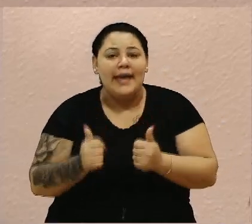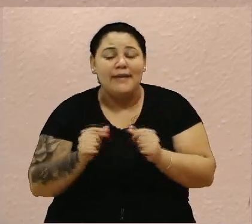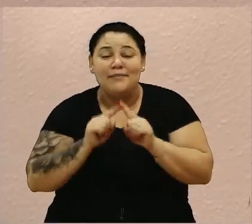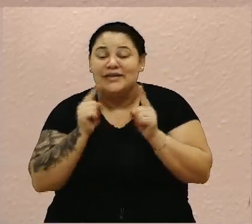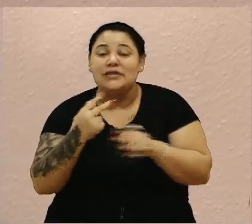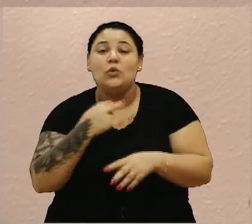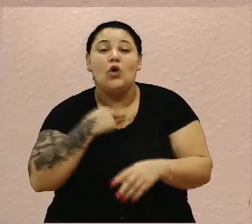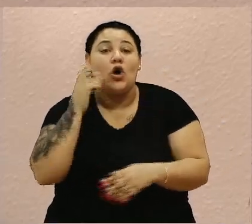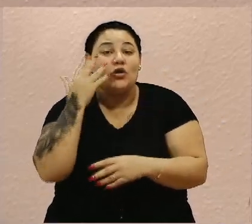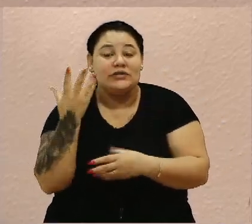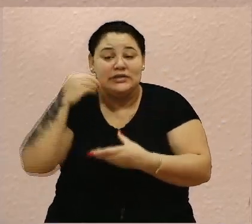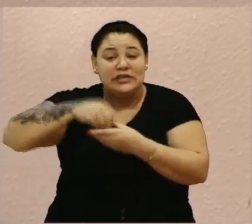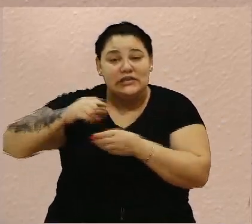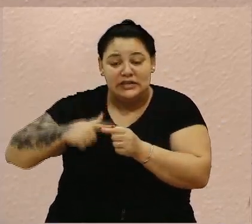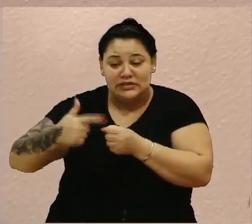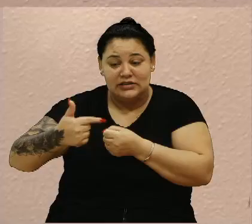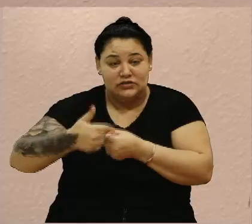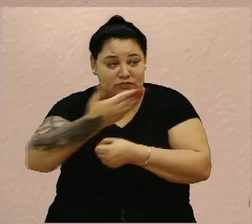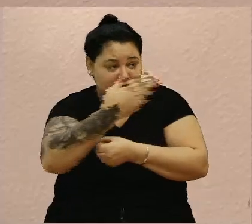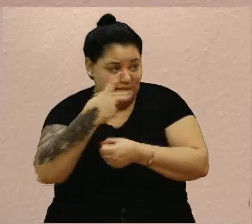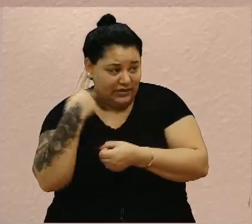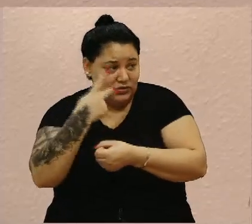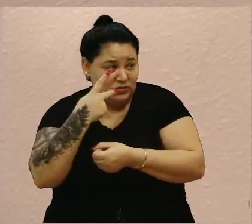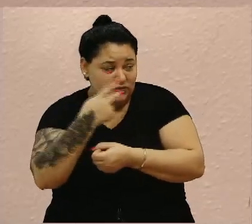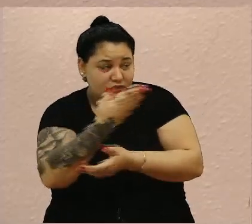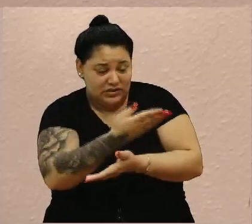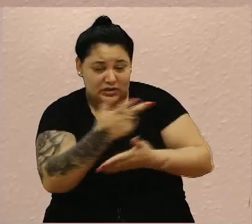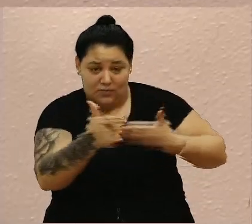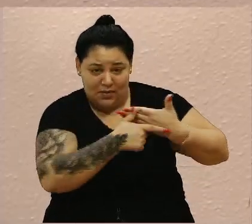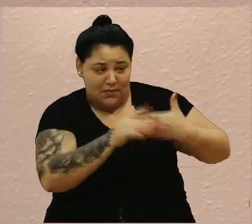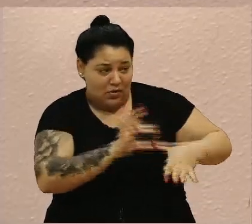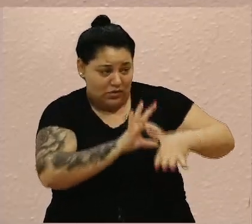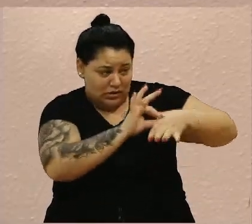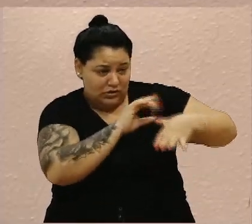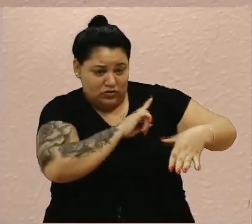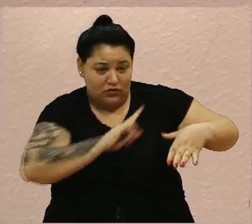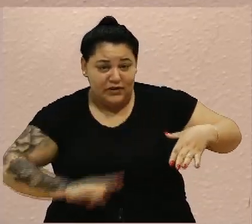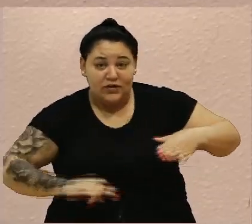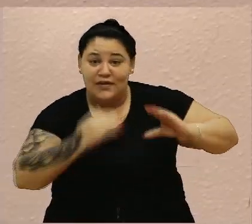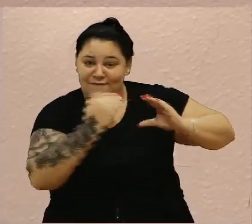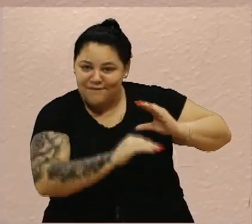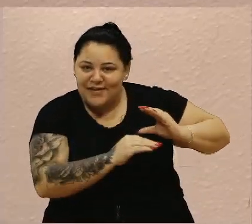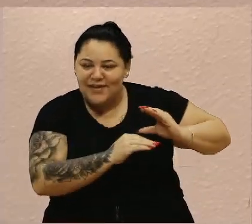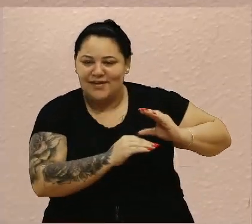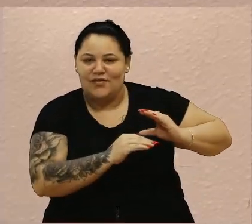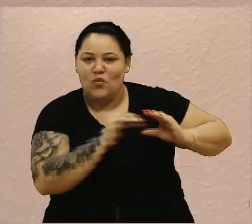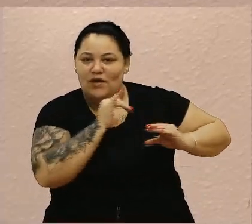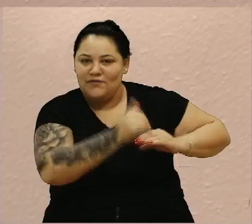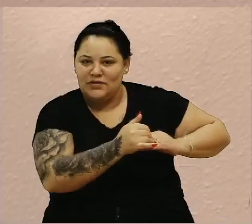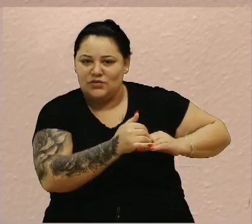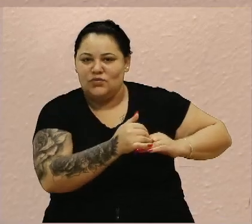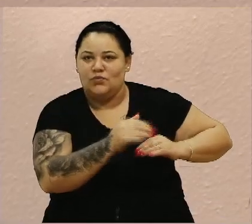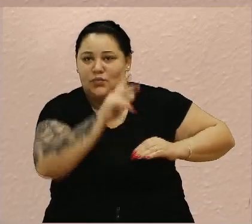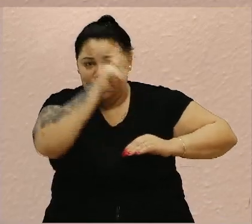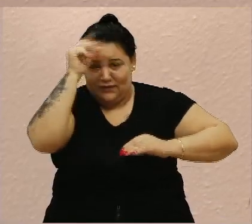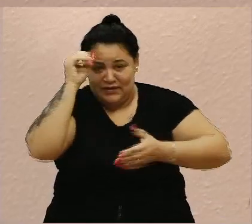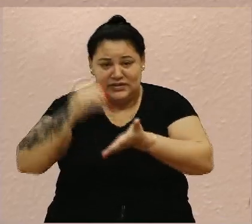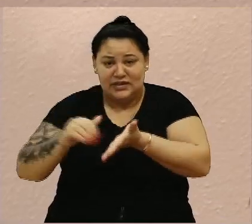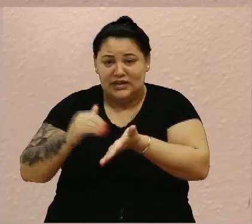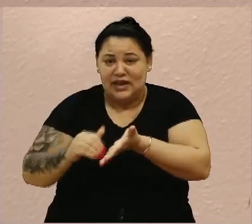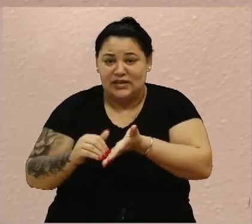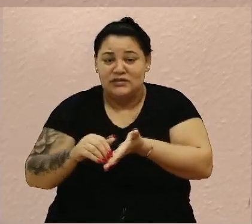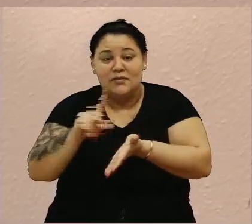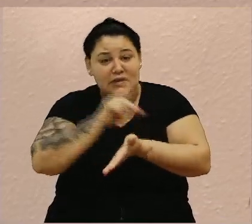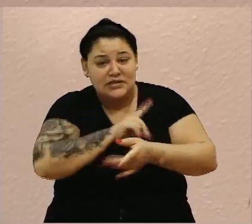cidade, vereador Daniel Santos, o senhor como líder de governo, leve isso para o prefeito e para os secretários, e nesse caso para o presidente. Não tem